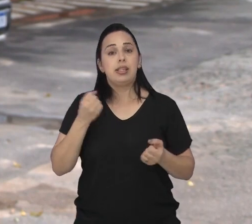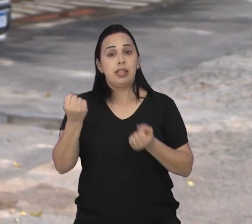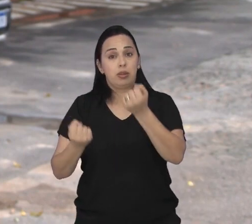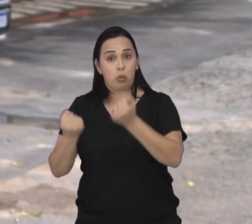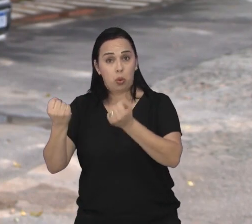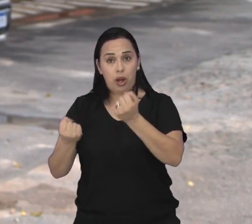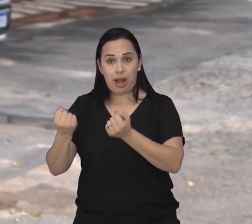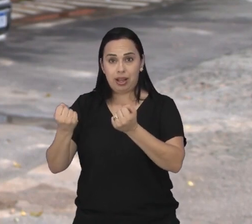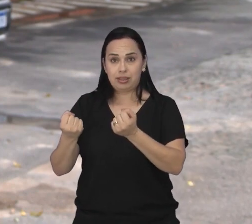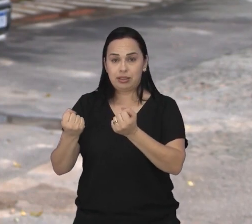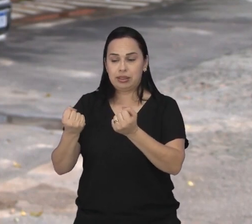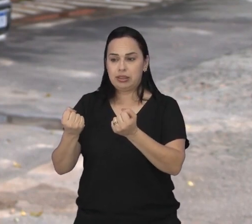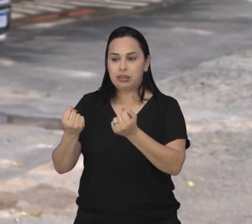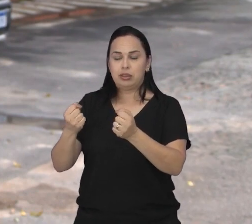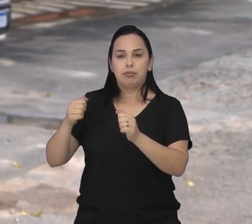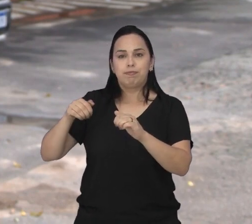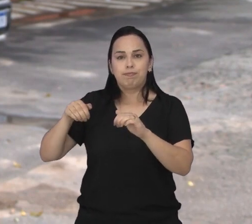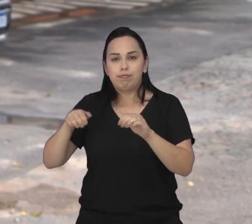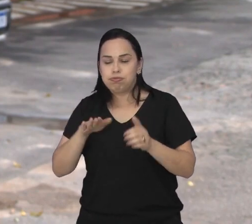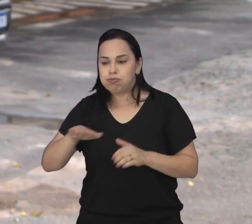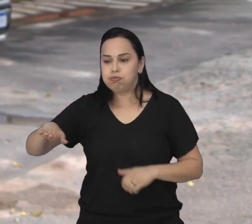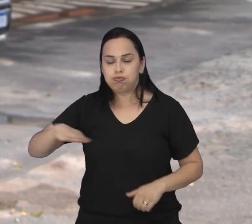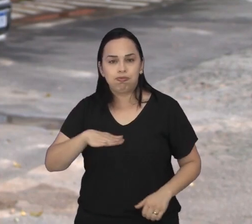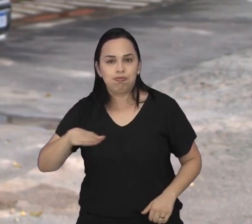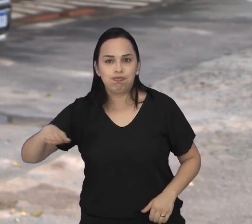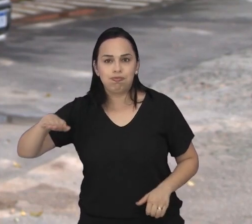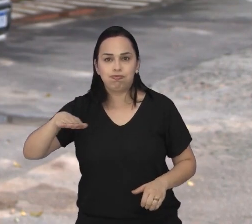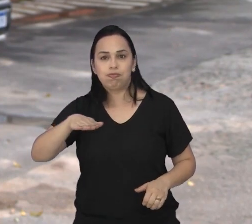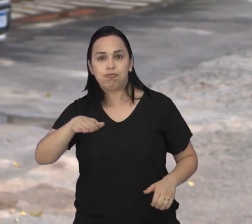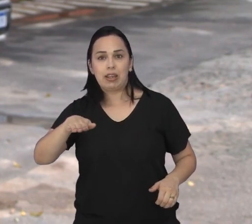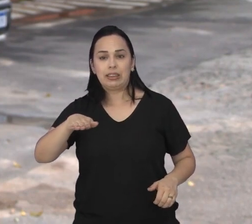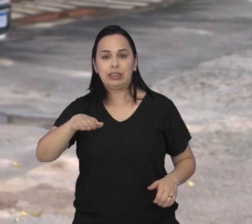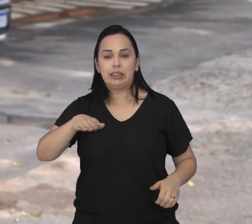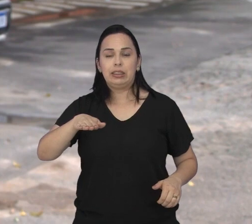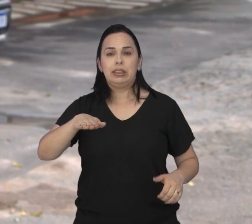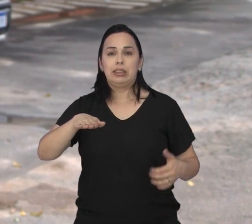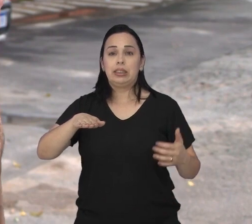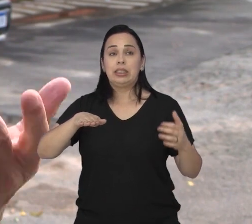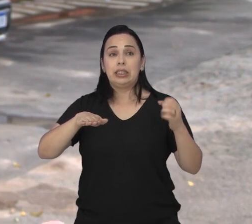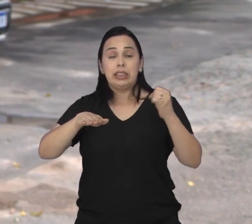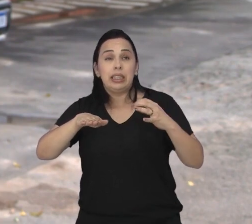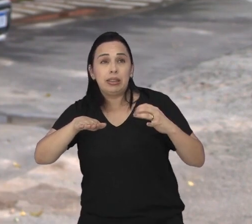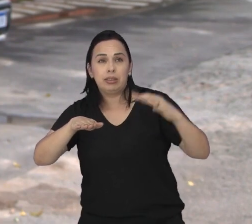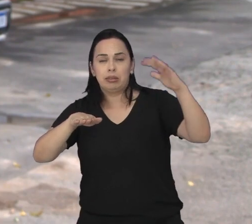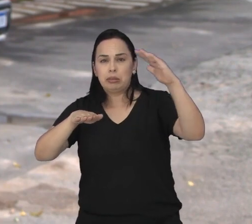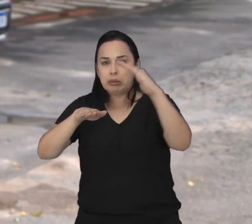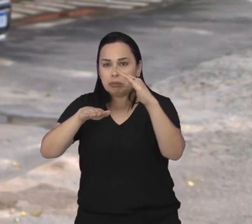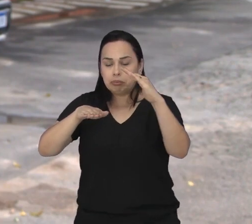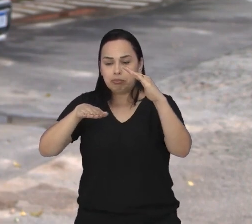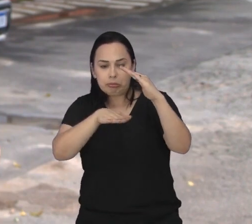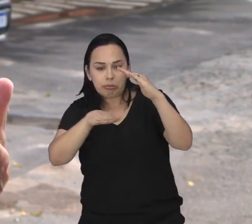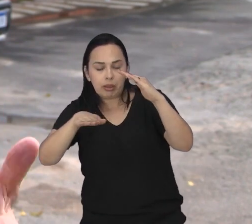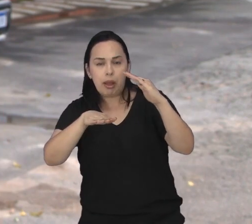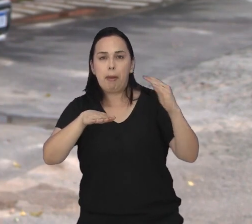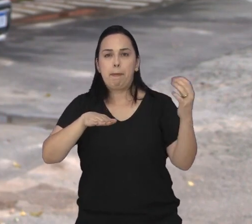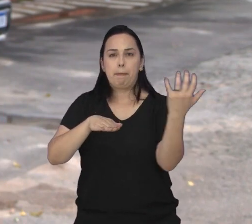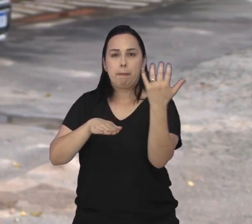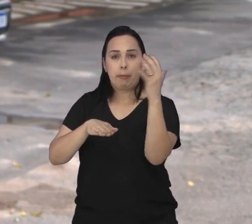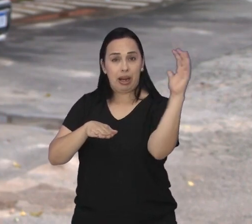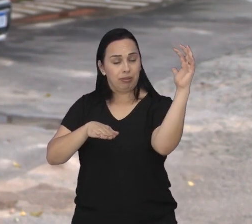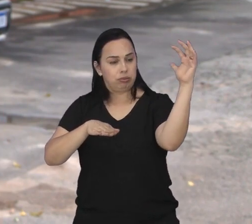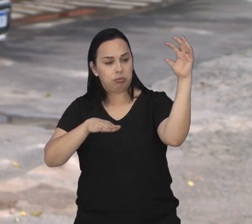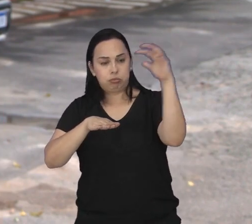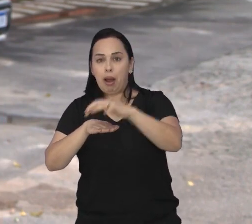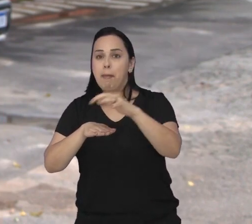muita cautela, não enfrentar as chuvas, não se abrigar em locais, né, de cobertura desmontáveis, não ficar